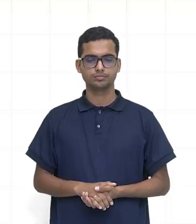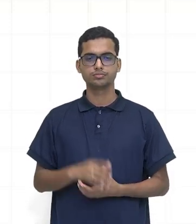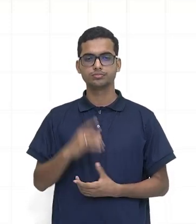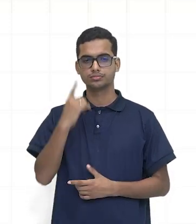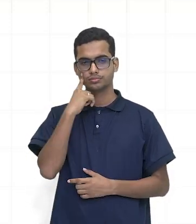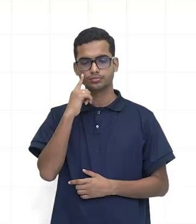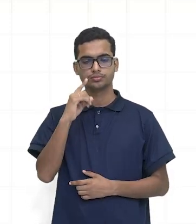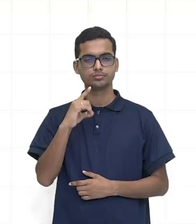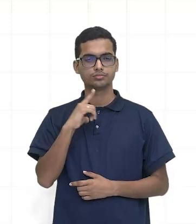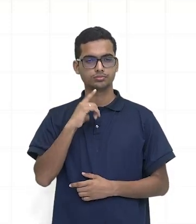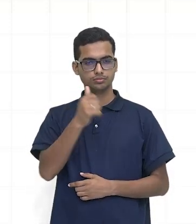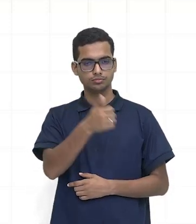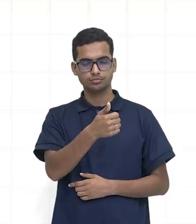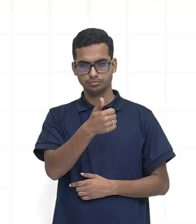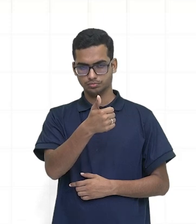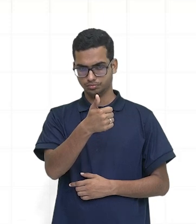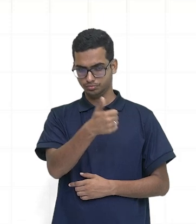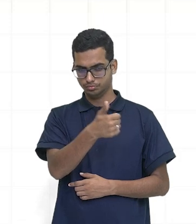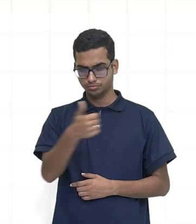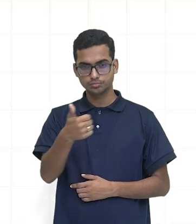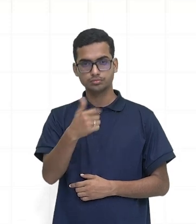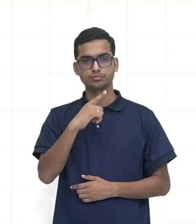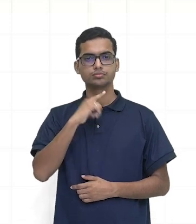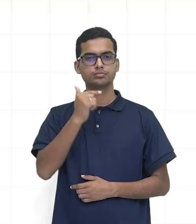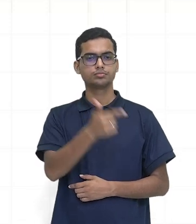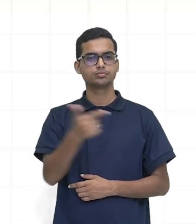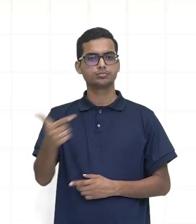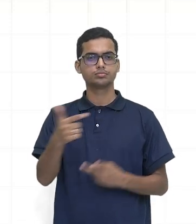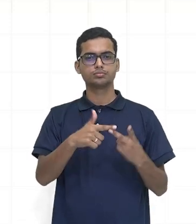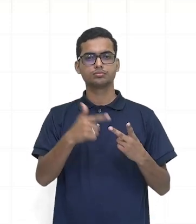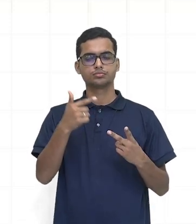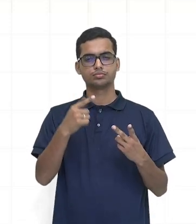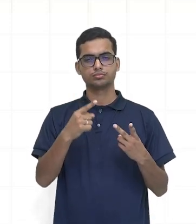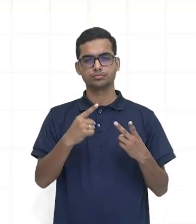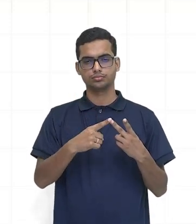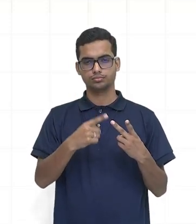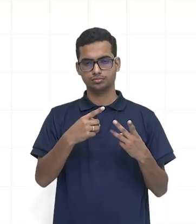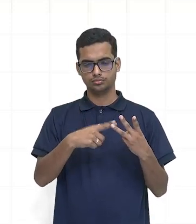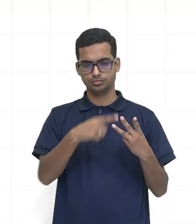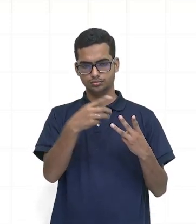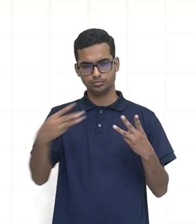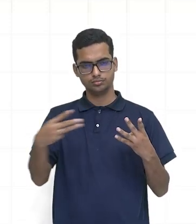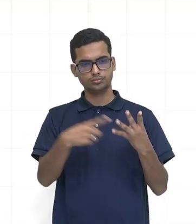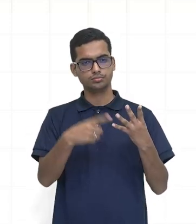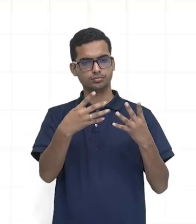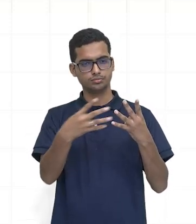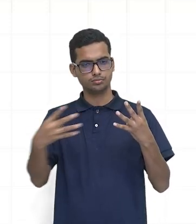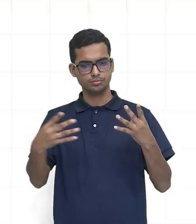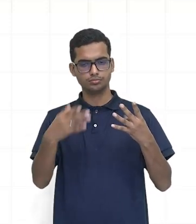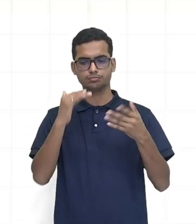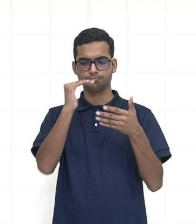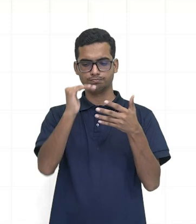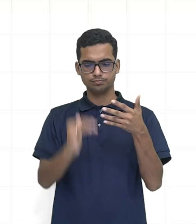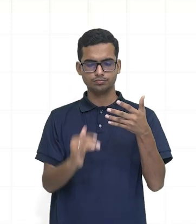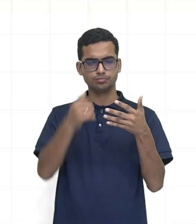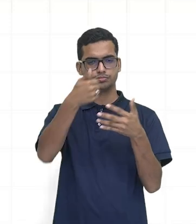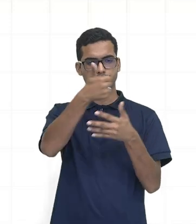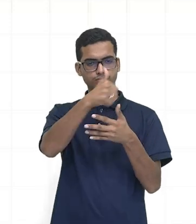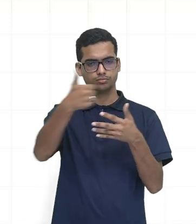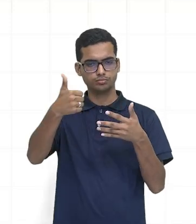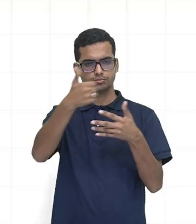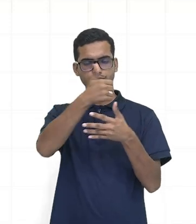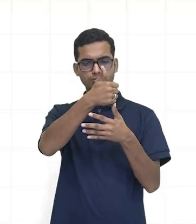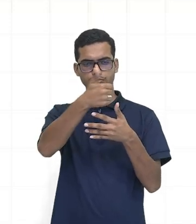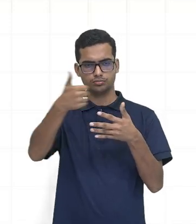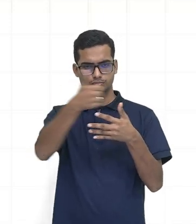o 44, o 55 e depois vai ser o 66. Então, não